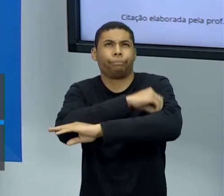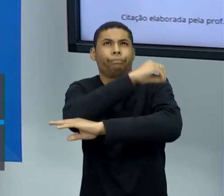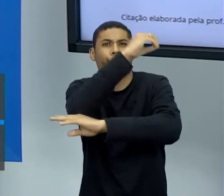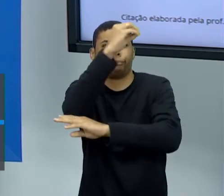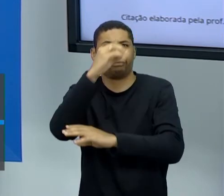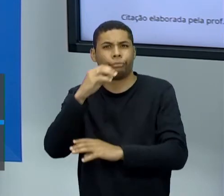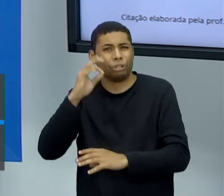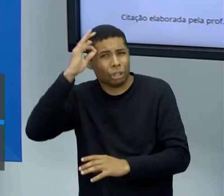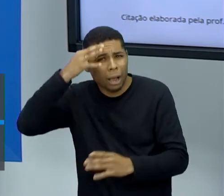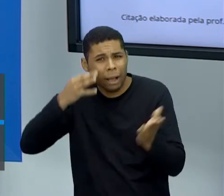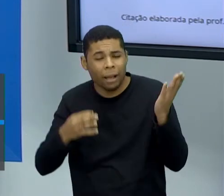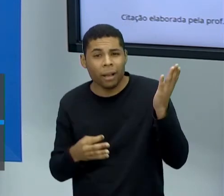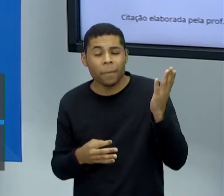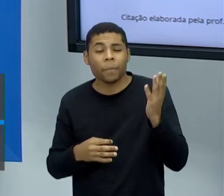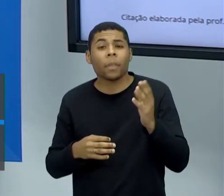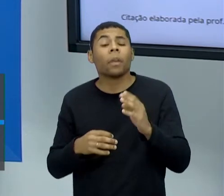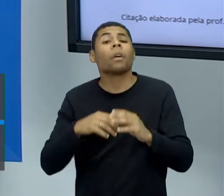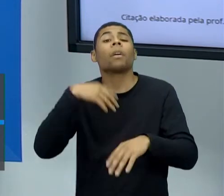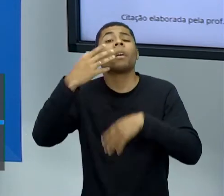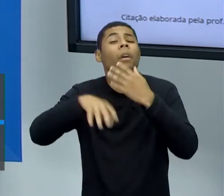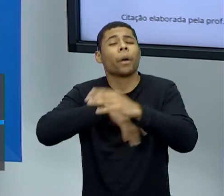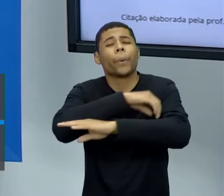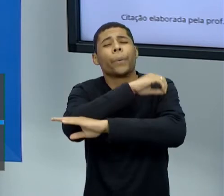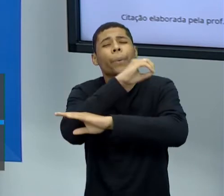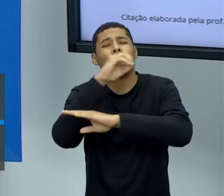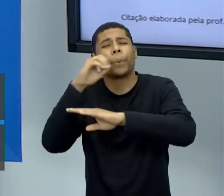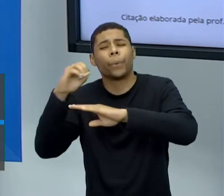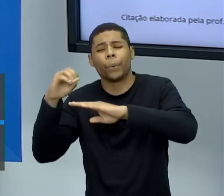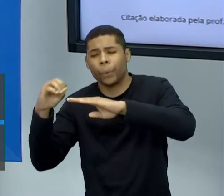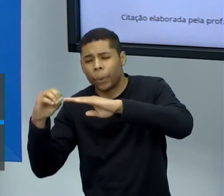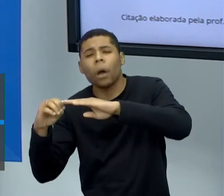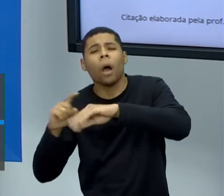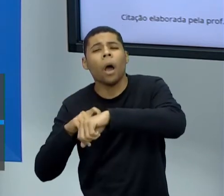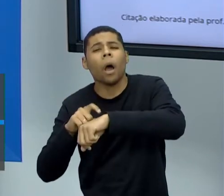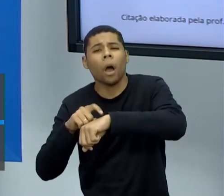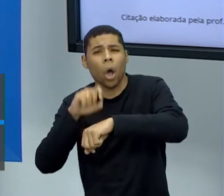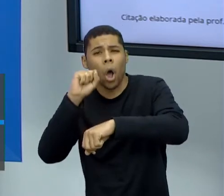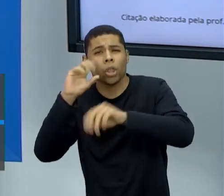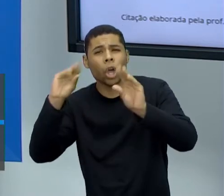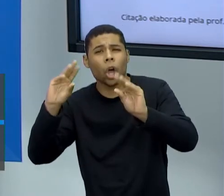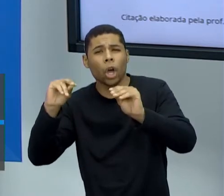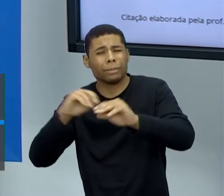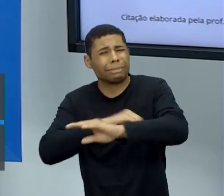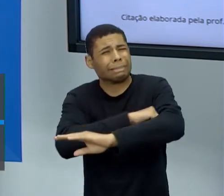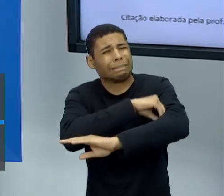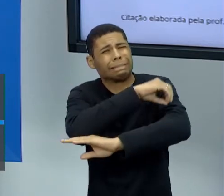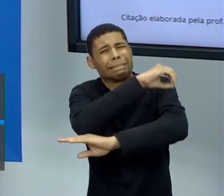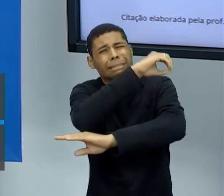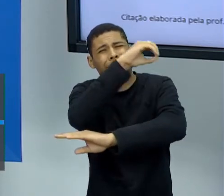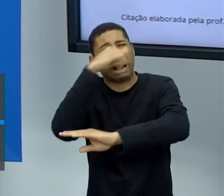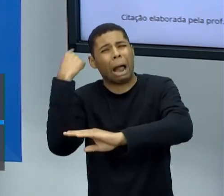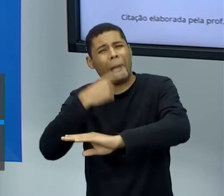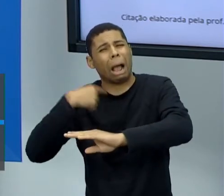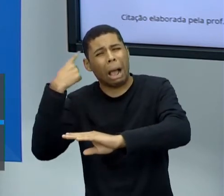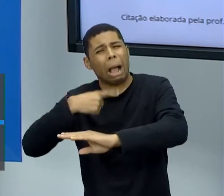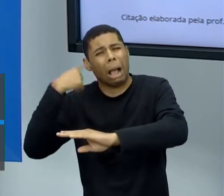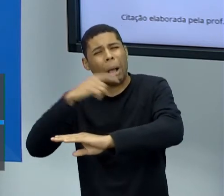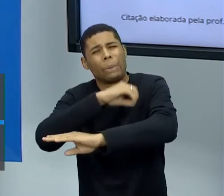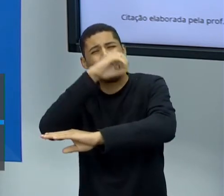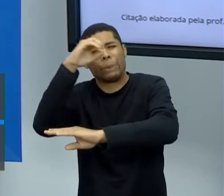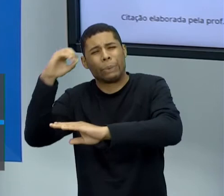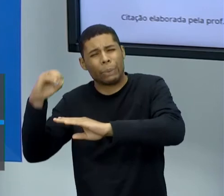E esse sol só vai se pôr perto das 8 horas da noite. Então, uma incidência de luz solar durante muitas horas do dia